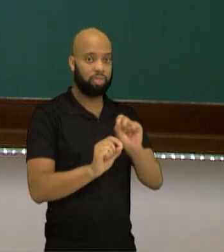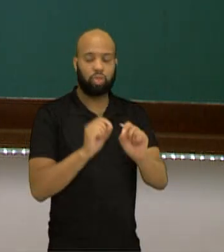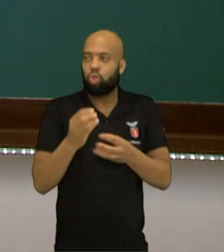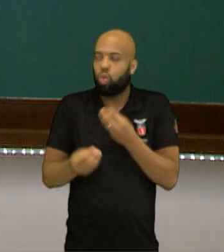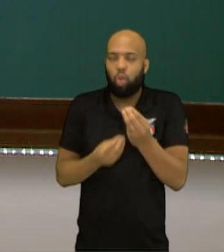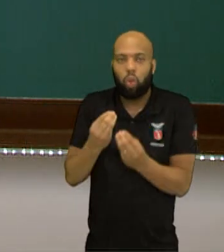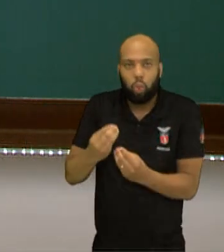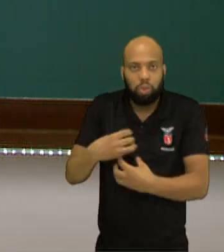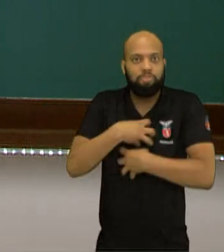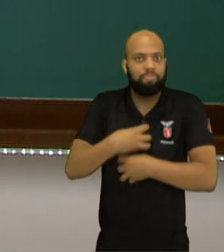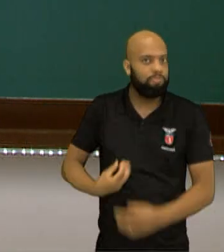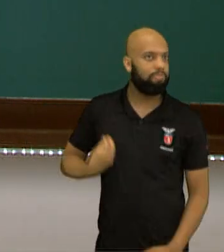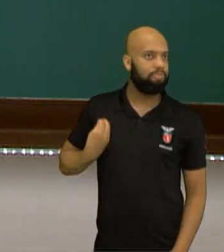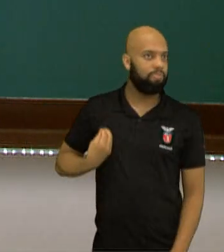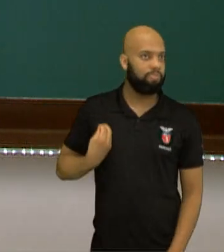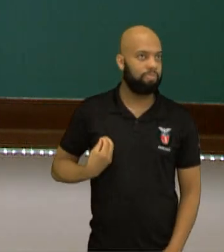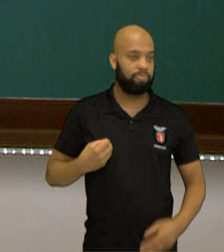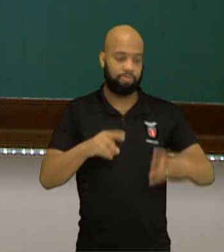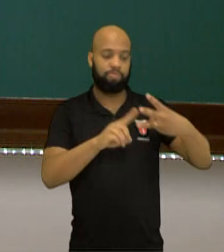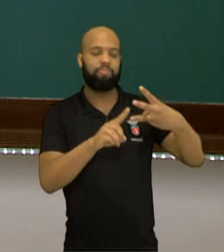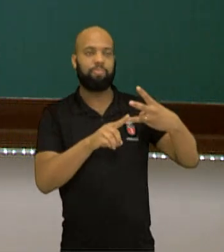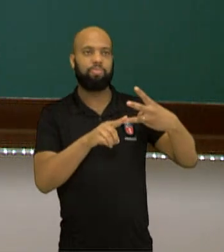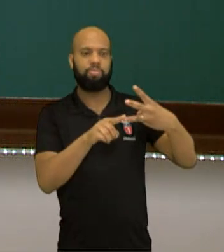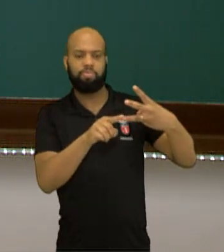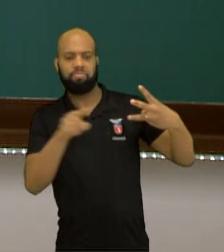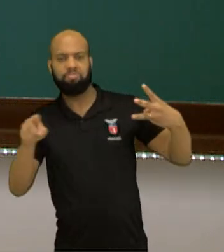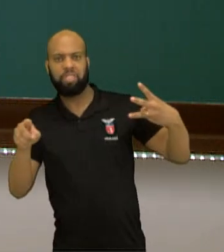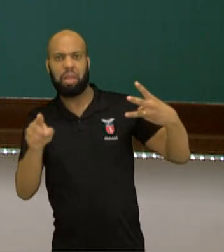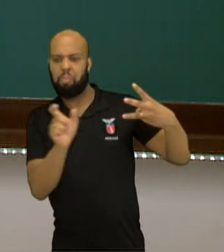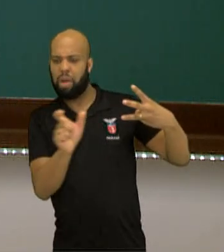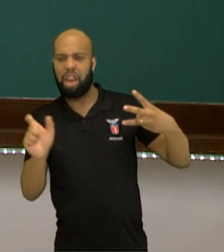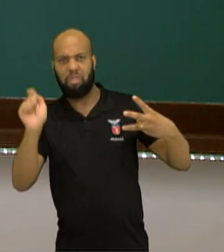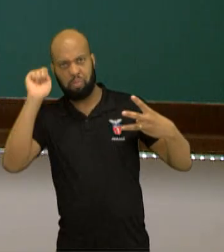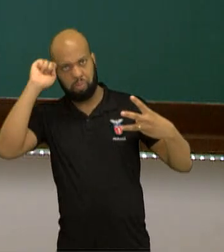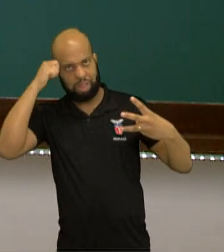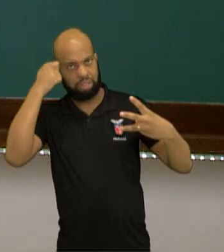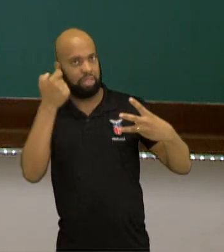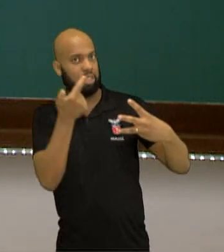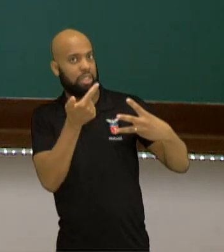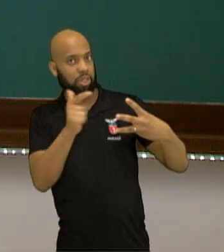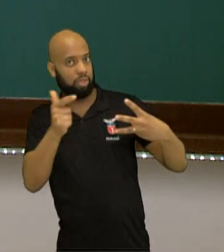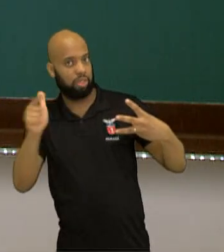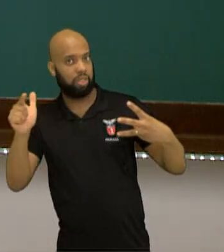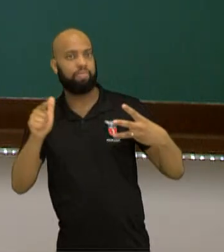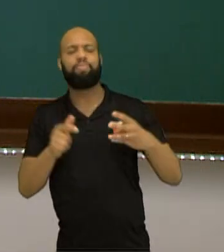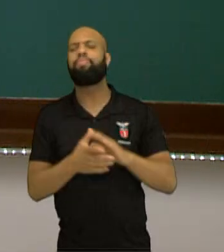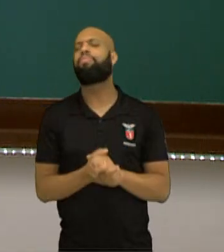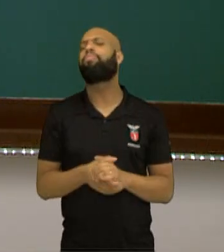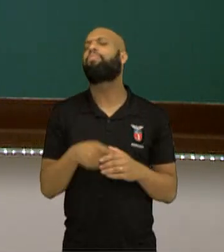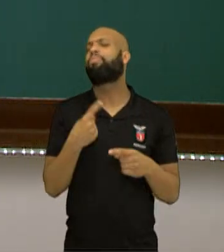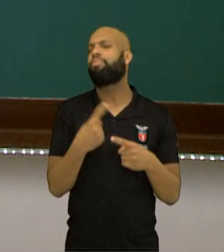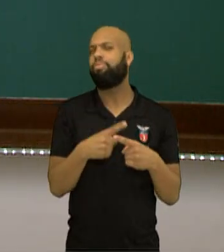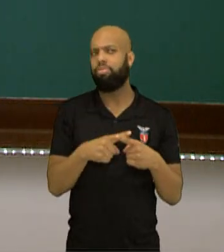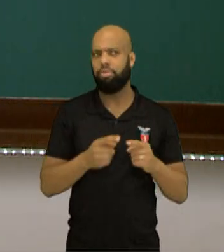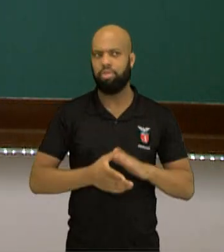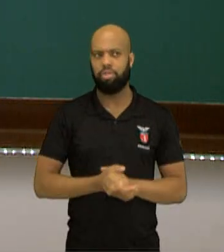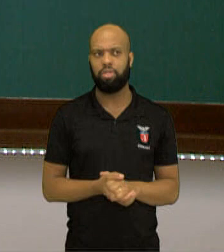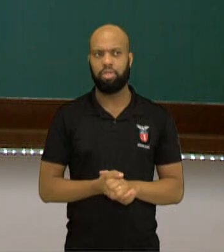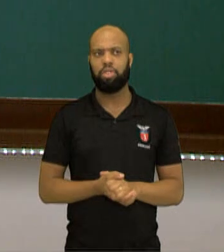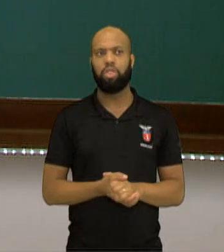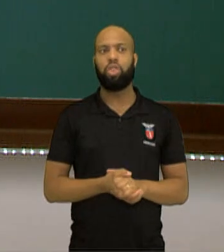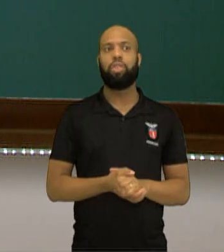avô. Agora, olha aqui na terceira, não tem nenhuma palavra em negrito. Por que será, né? O